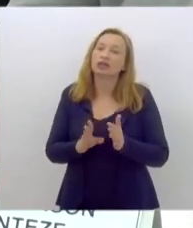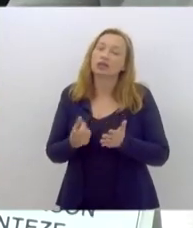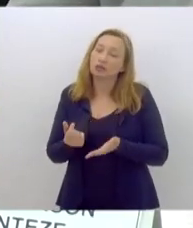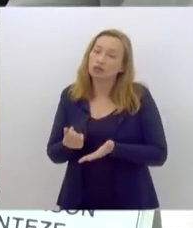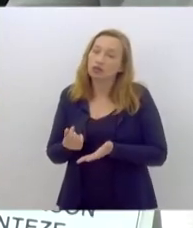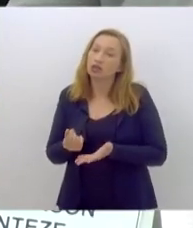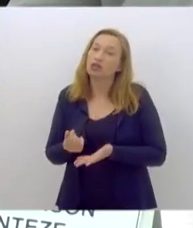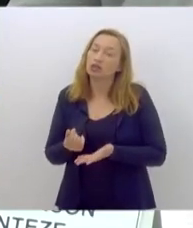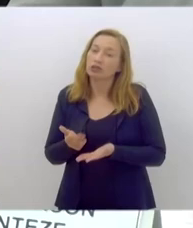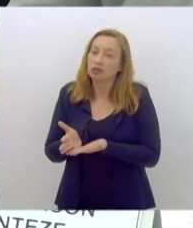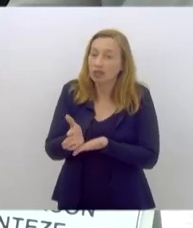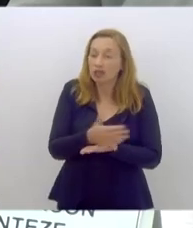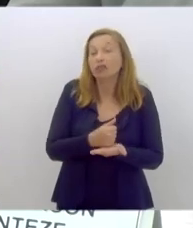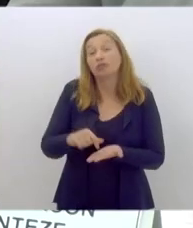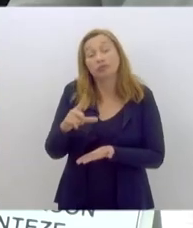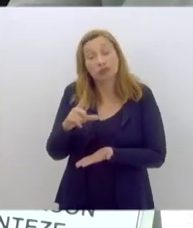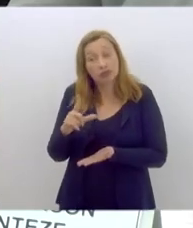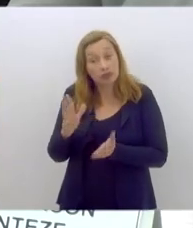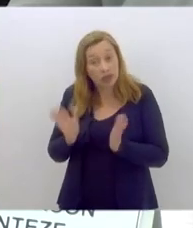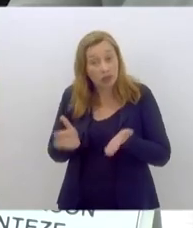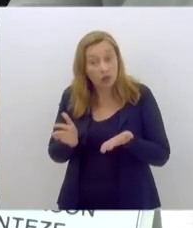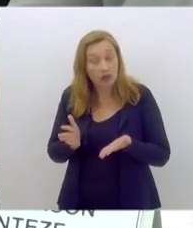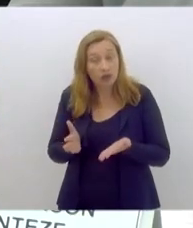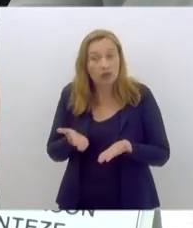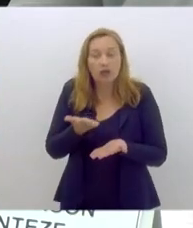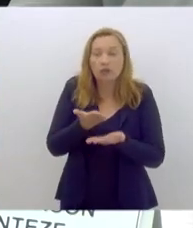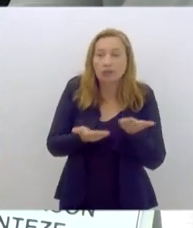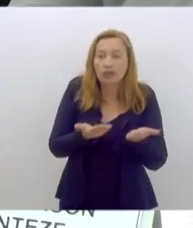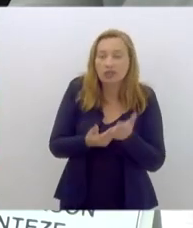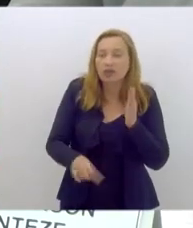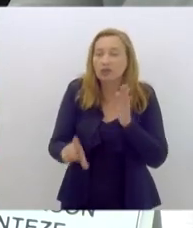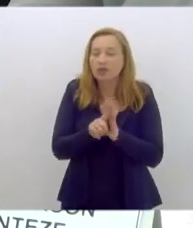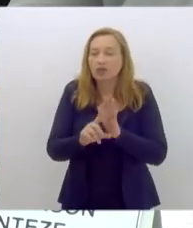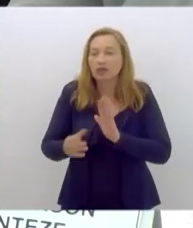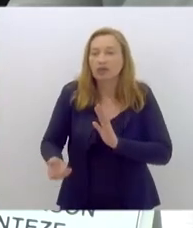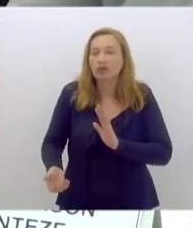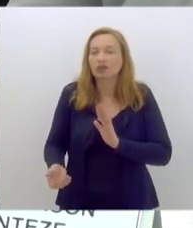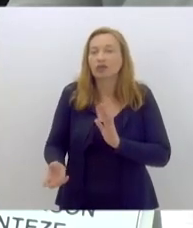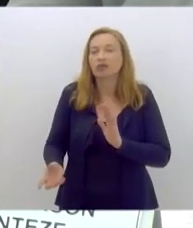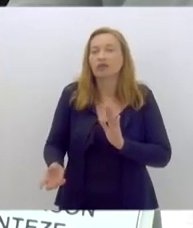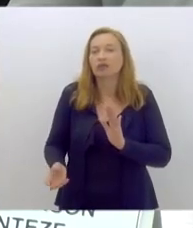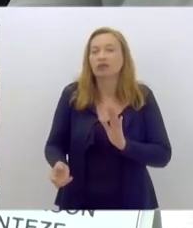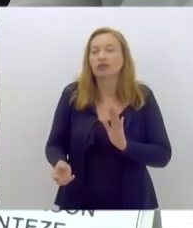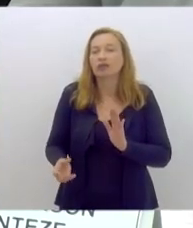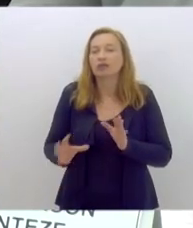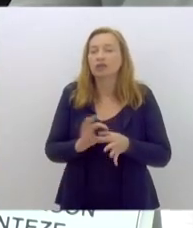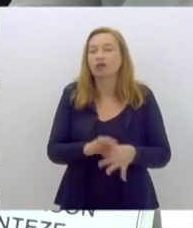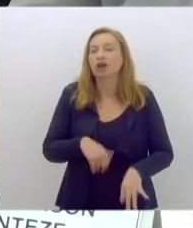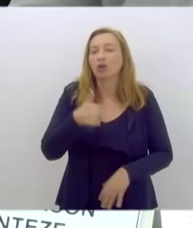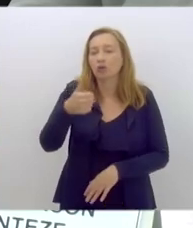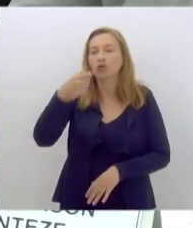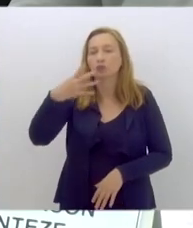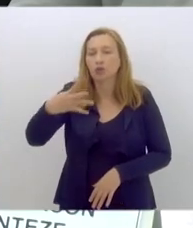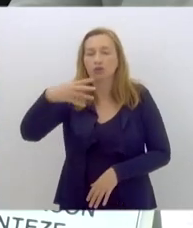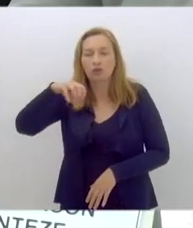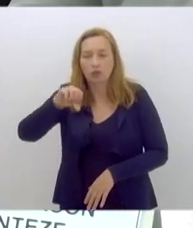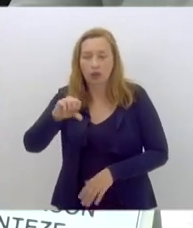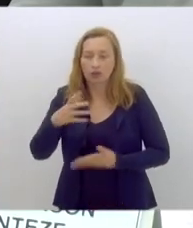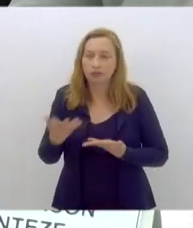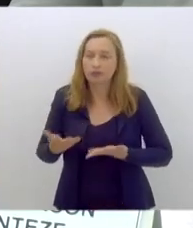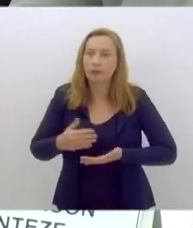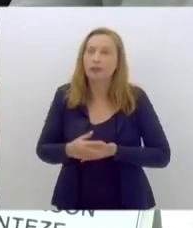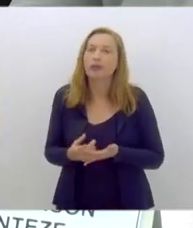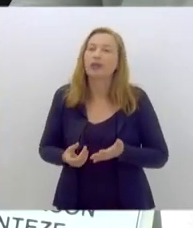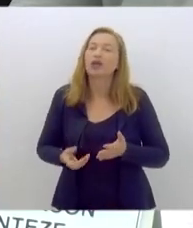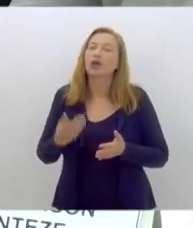que que temos nós estamos perdendo com a lei complementar 194 né líquido pelas contas